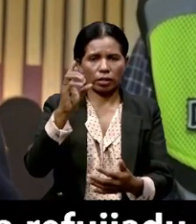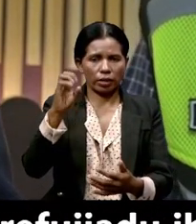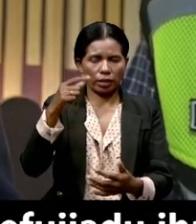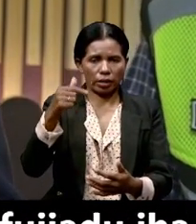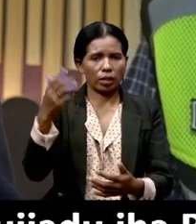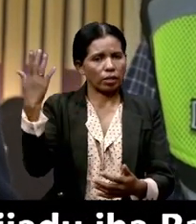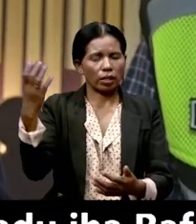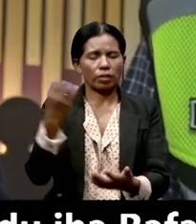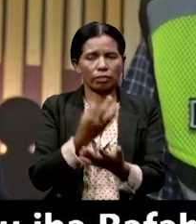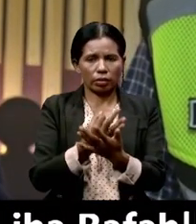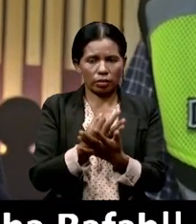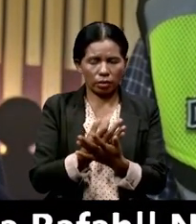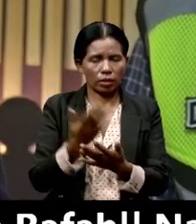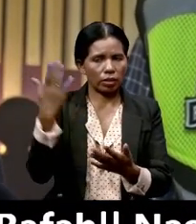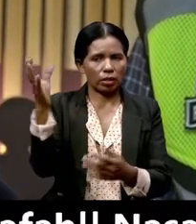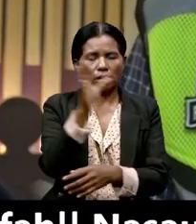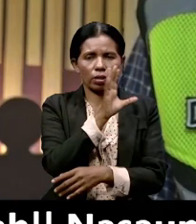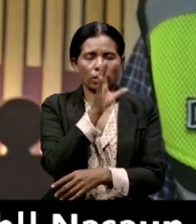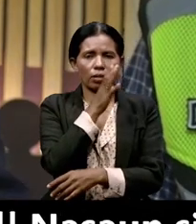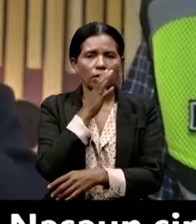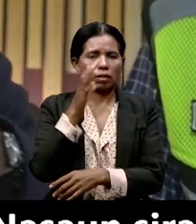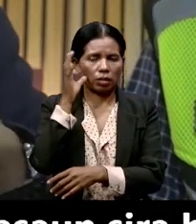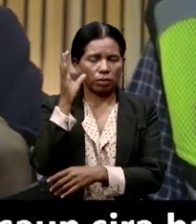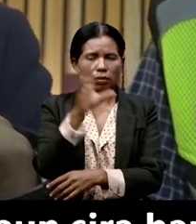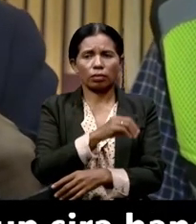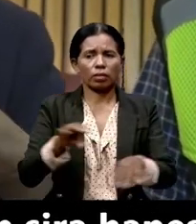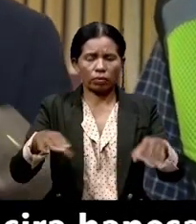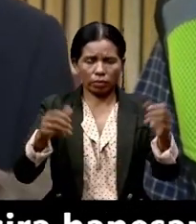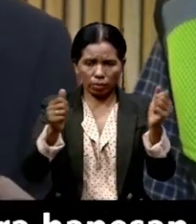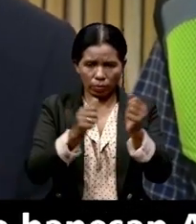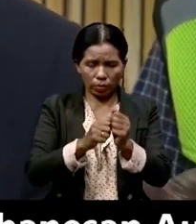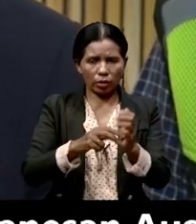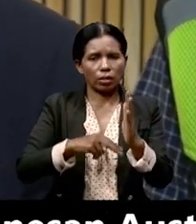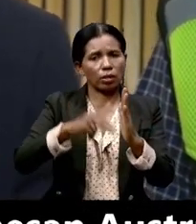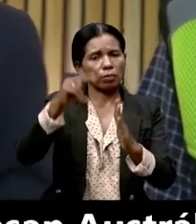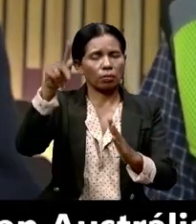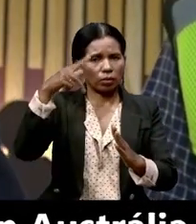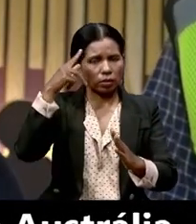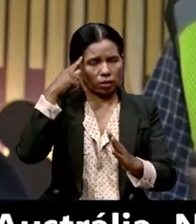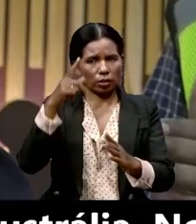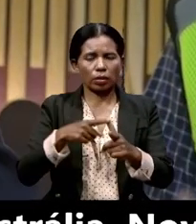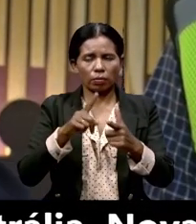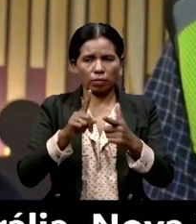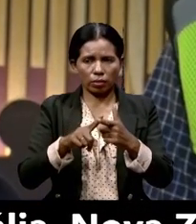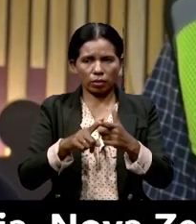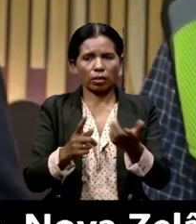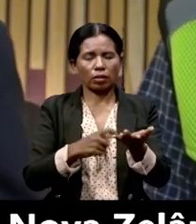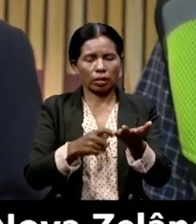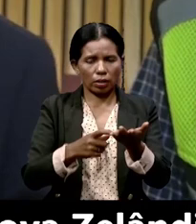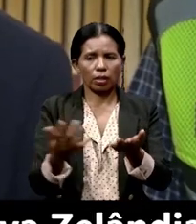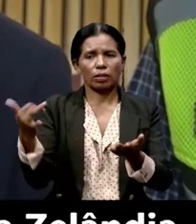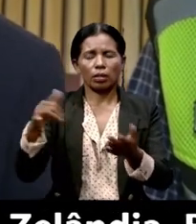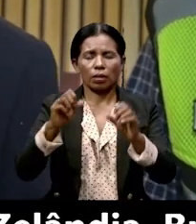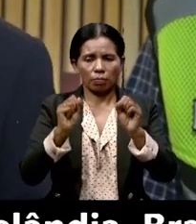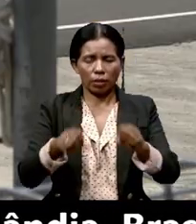finanças, quarentena e agricultura. Precisa de coordenação a nível político, para depois ir ou com os técnicos e o serviço